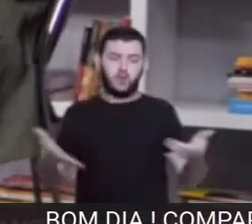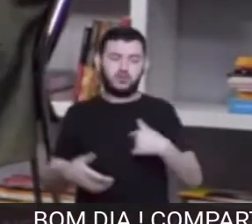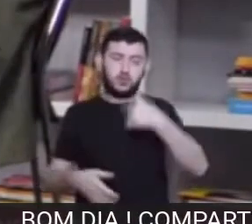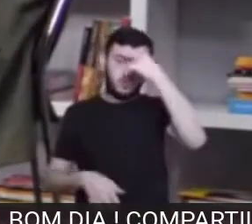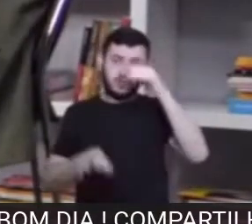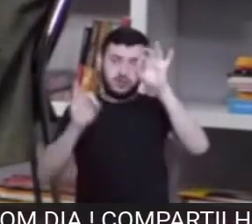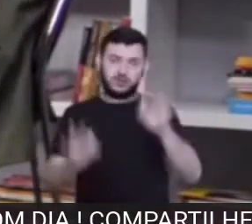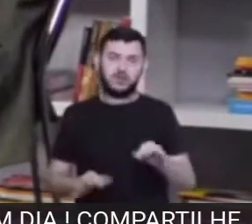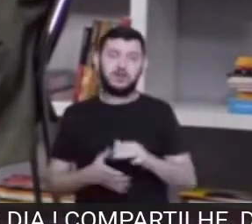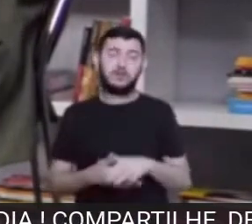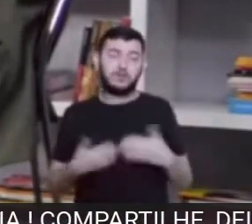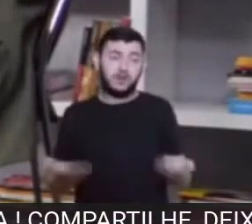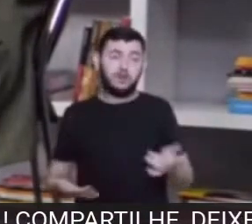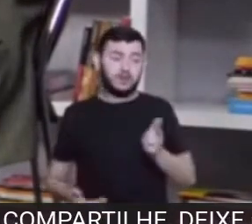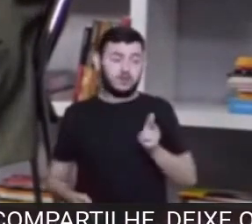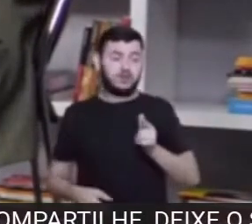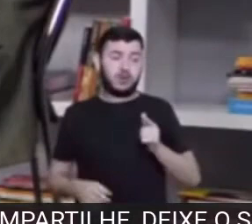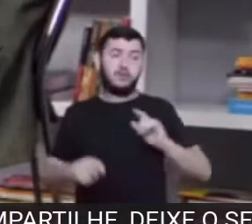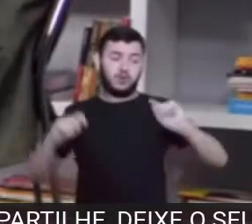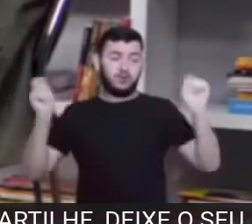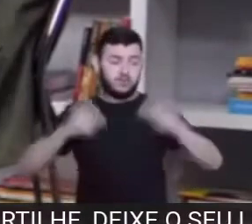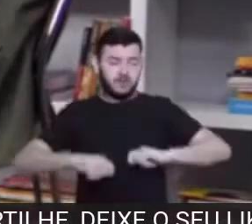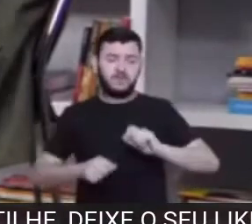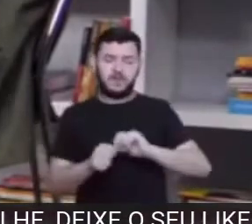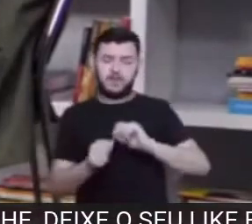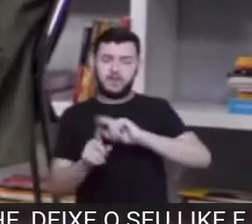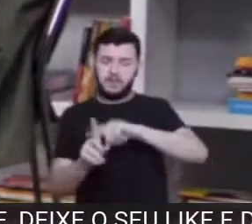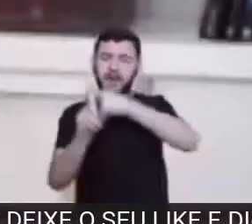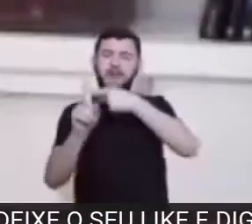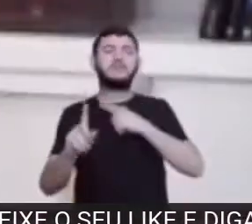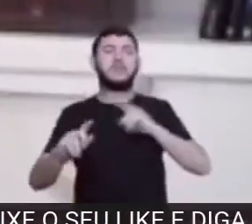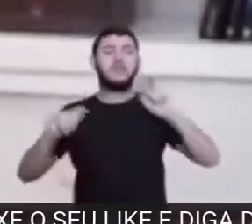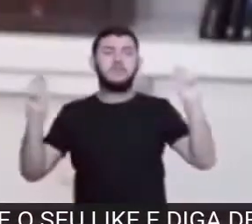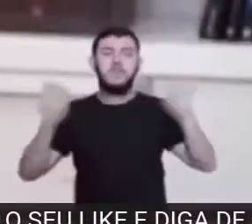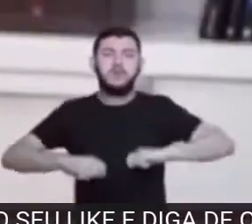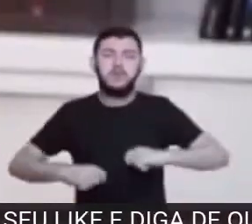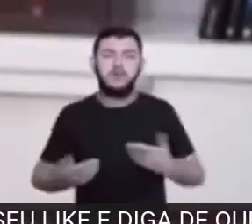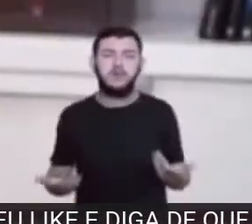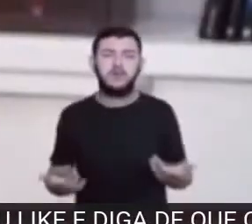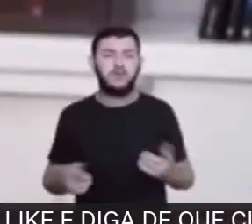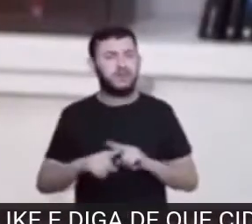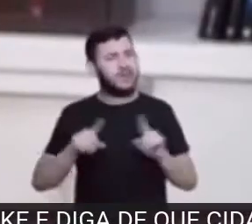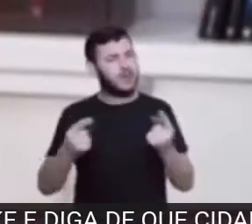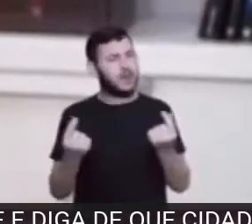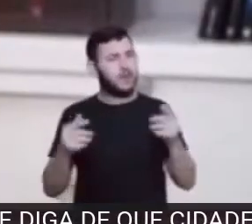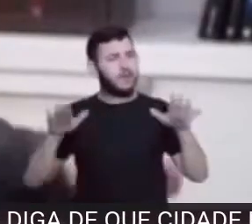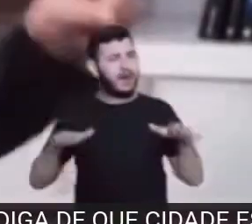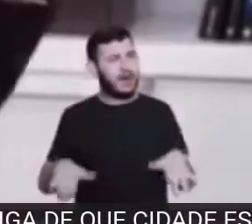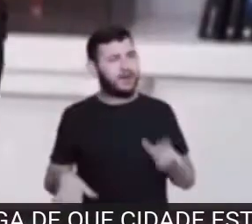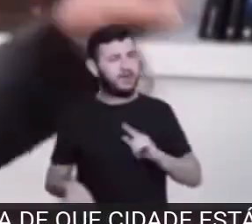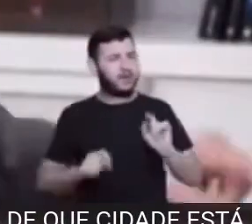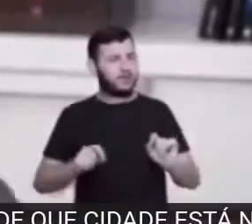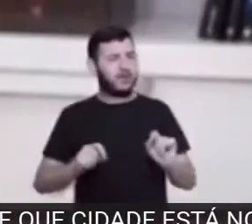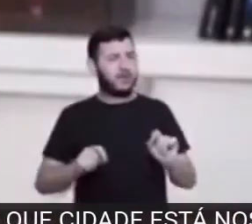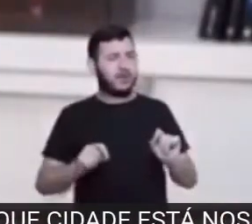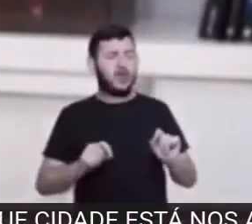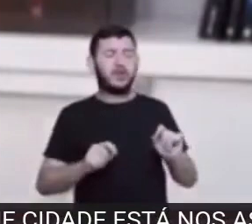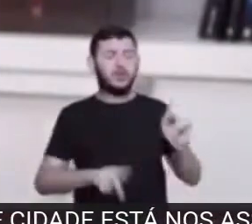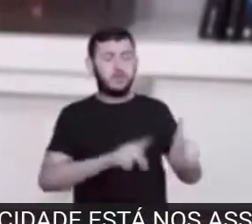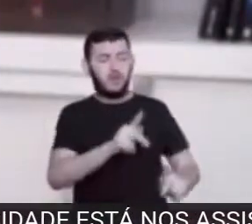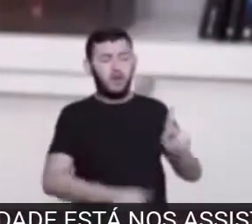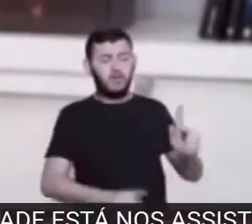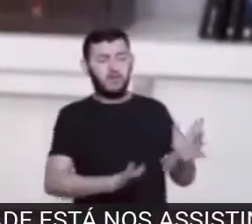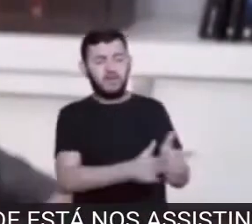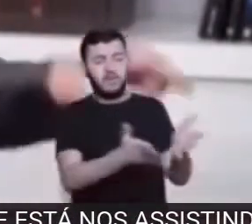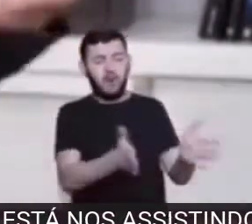mais? Então, como tem certo, é possível fazer mais. E a coisa mais barata que tem é a gente cuidar desse povo pobre. É você cuidar de quilombola, é